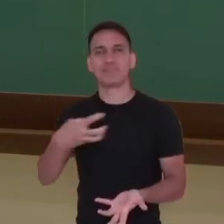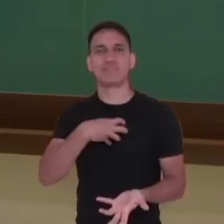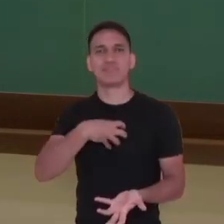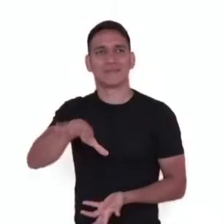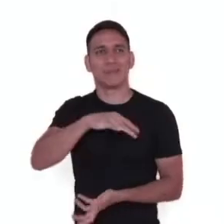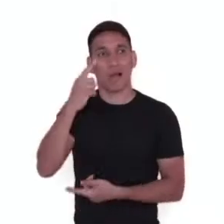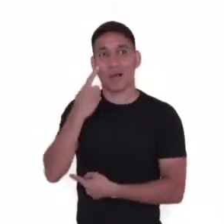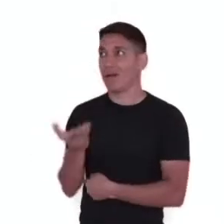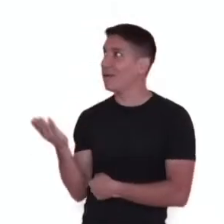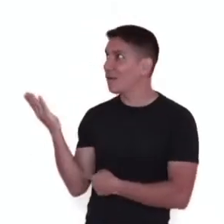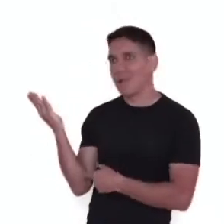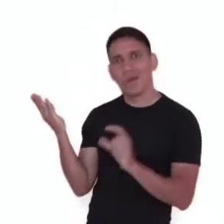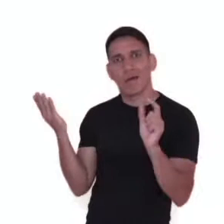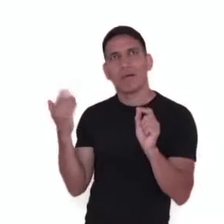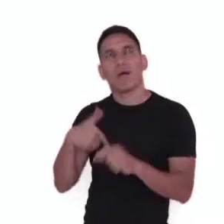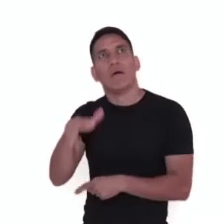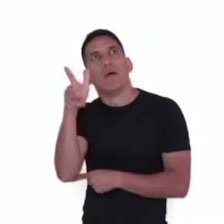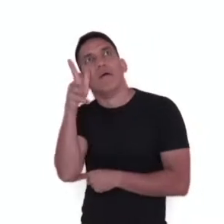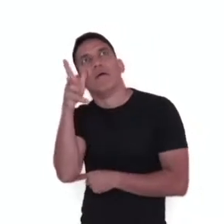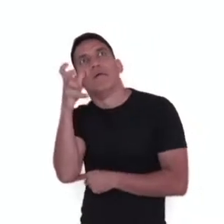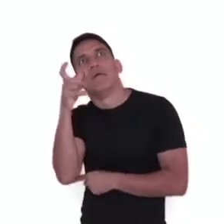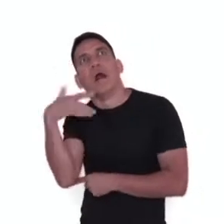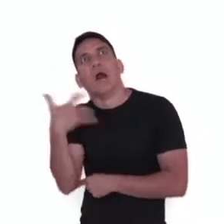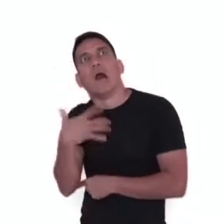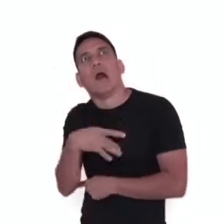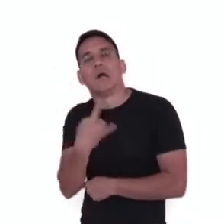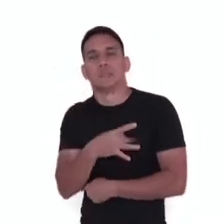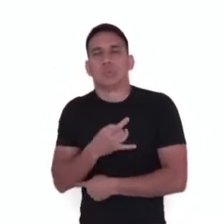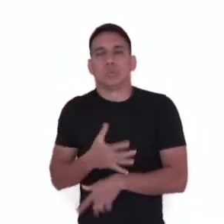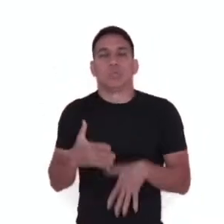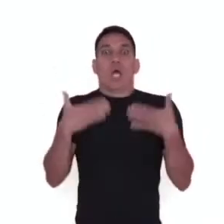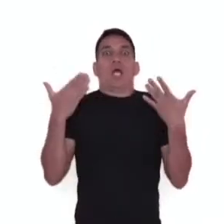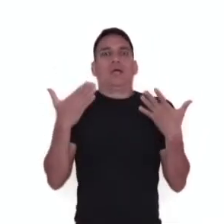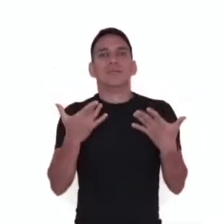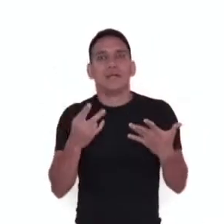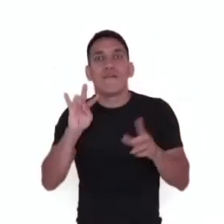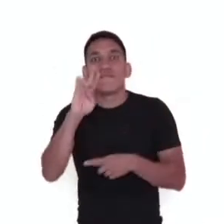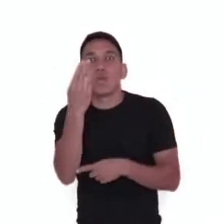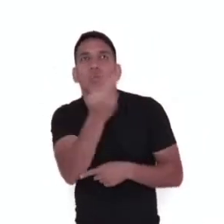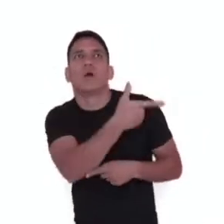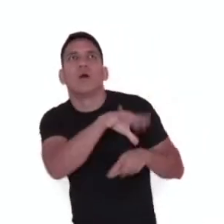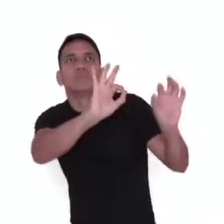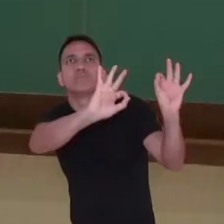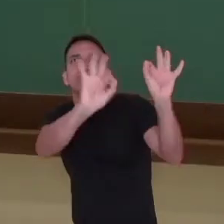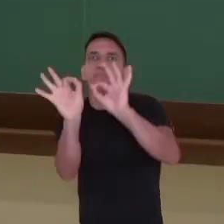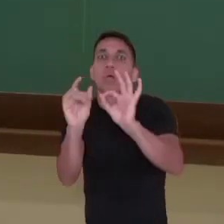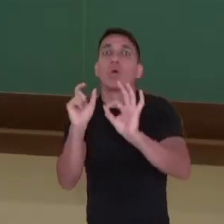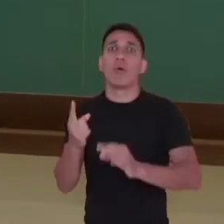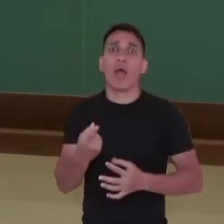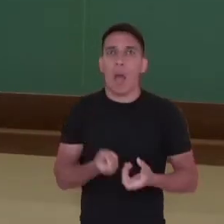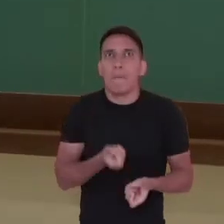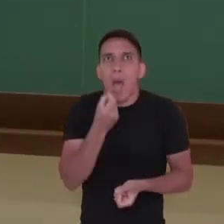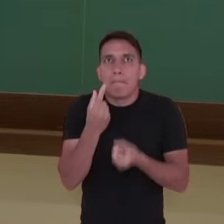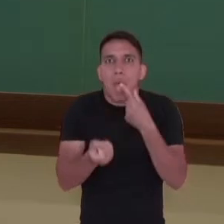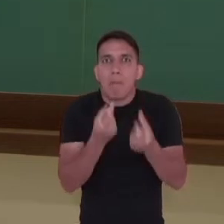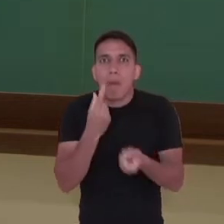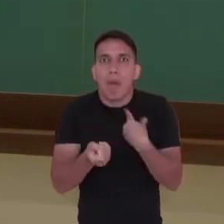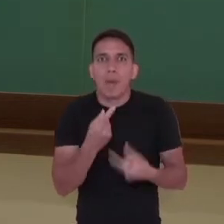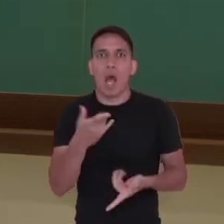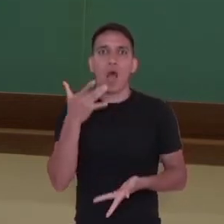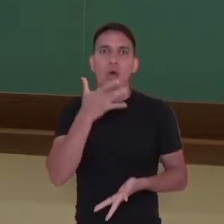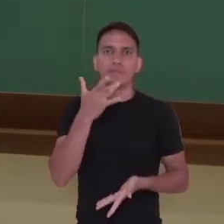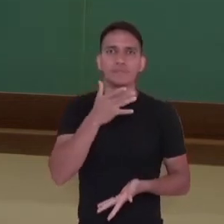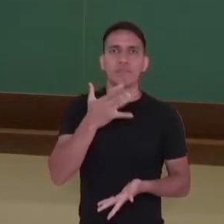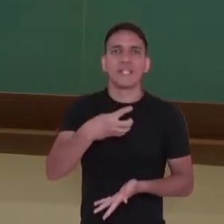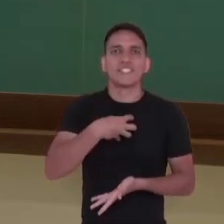lá o rapaz, está vendo um filme de terror. Ele levou um susto, ele viu a cena. Ele está comendo pipoca, está